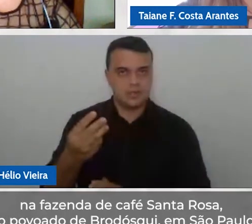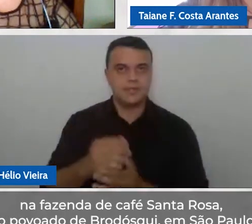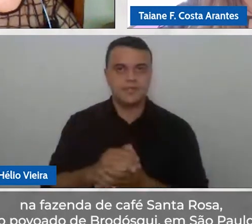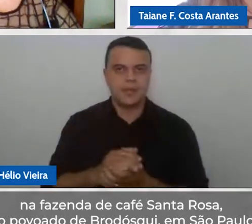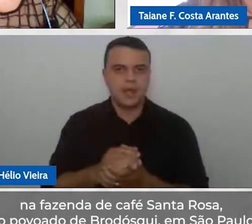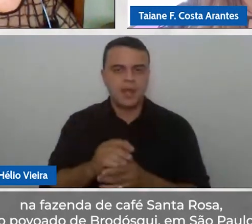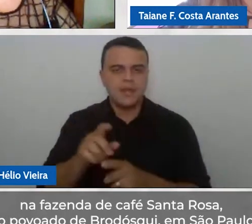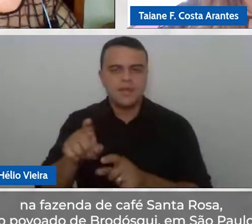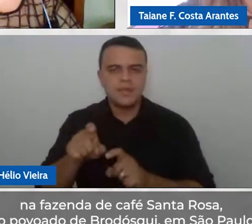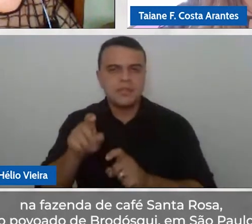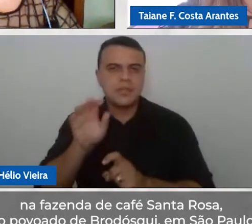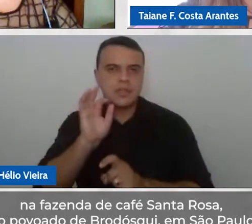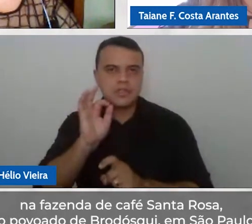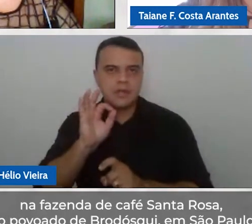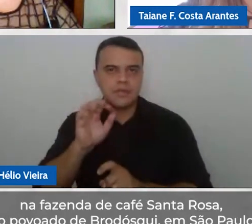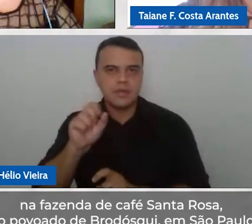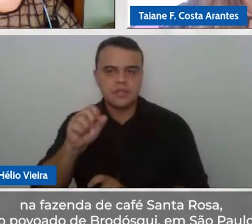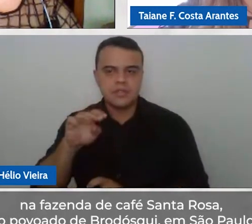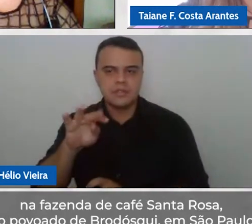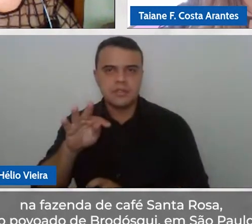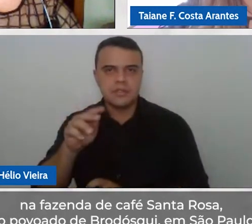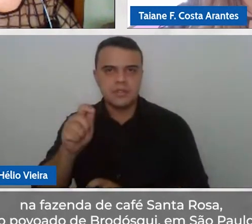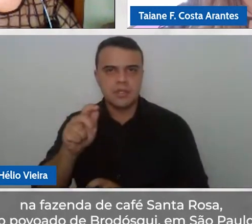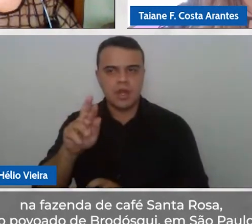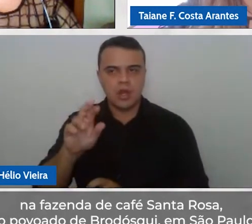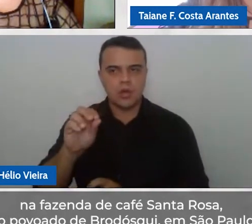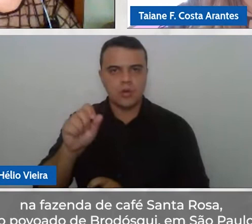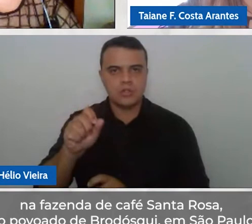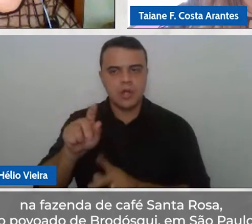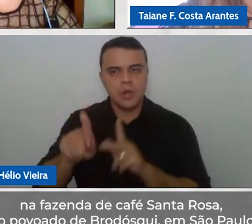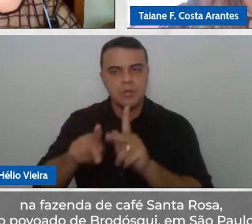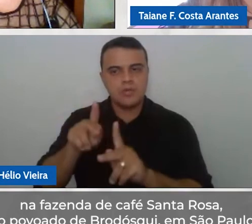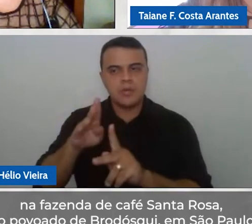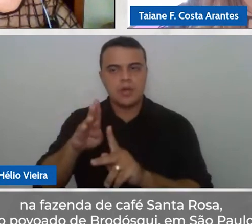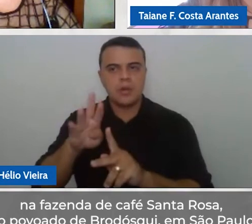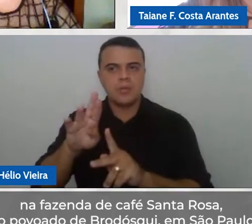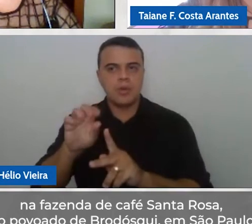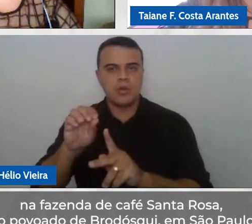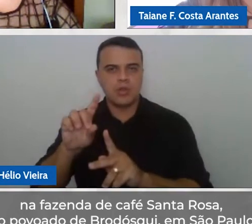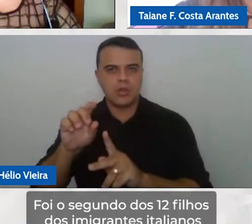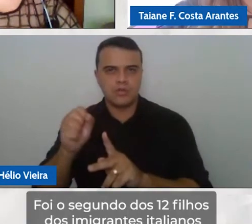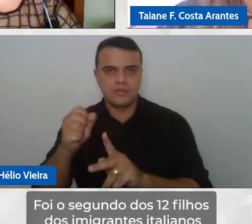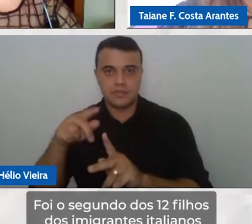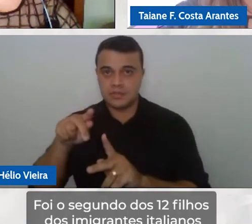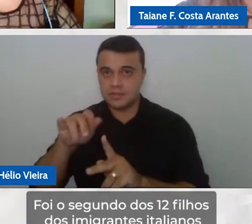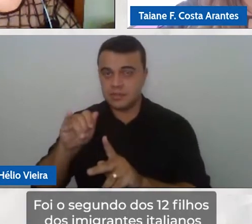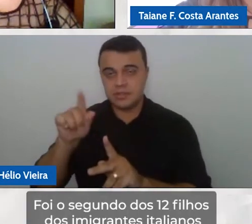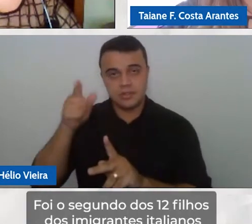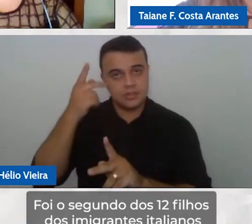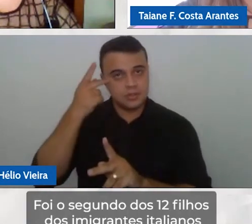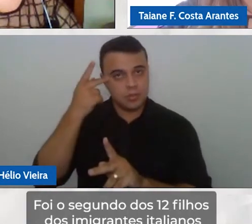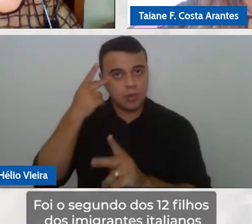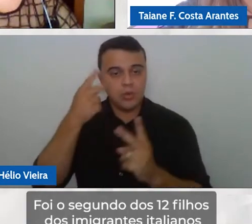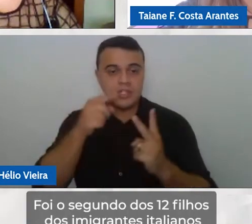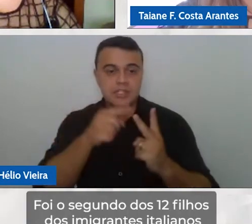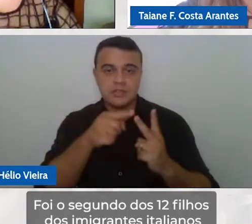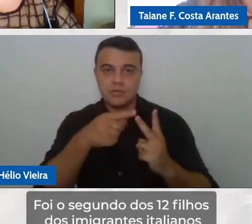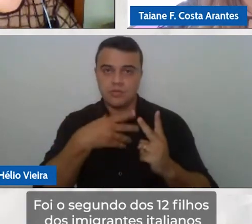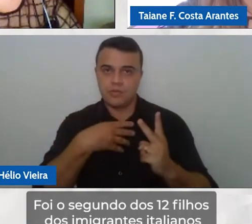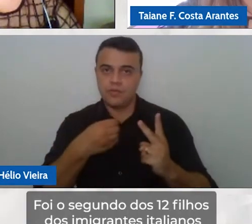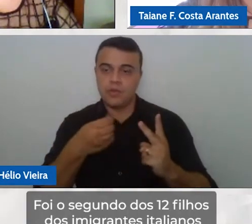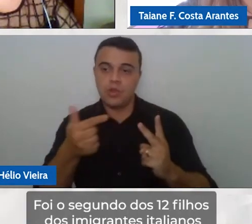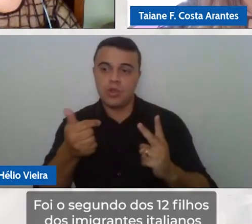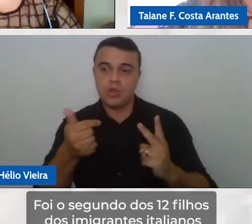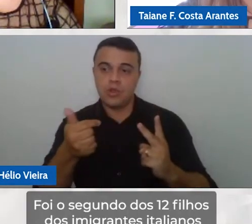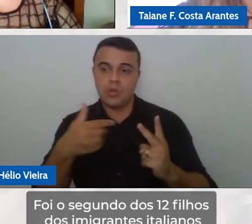na fazenda de café Santa Rosa, no povoado de Brodowski, em São Paulo. Foi o segundo dos 12